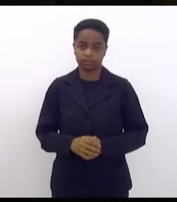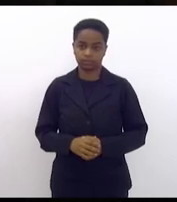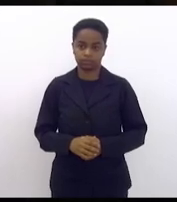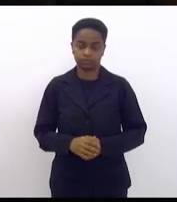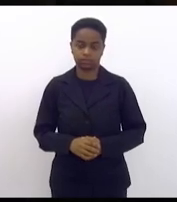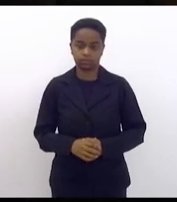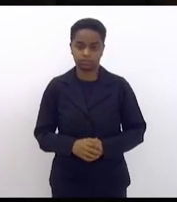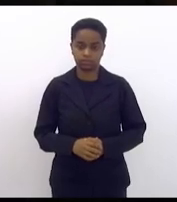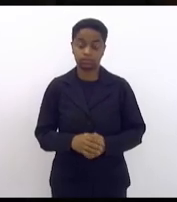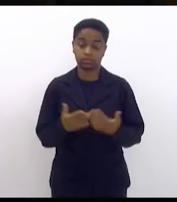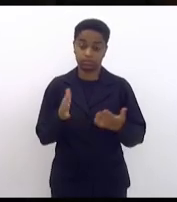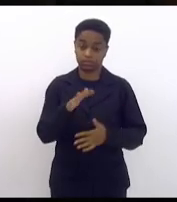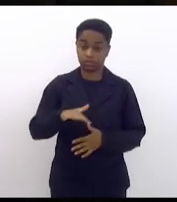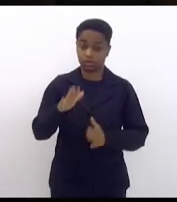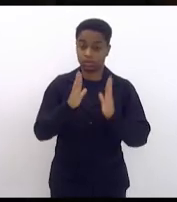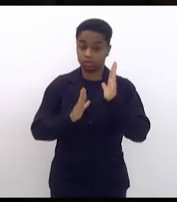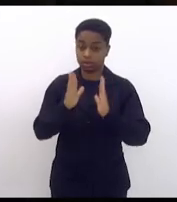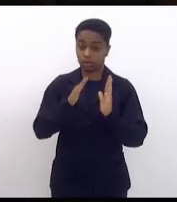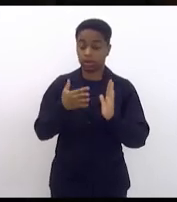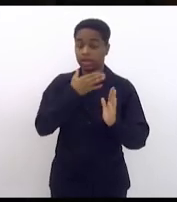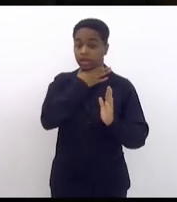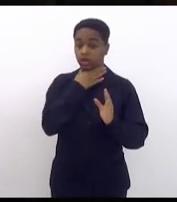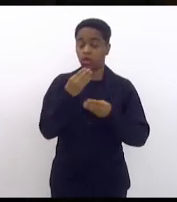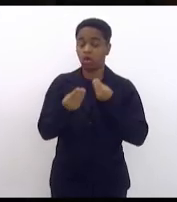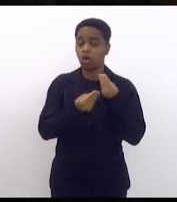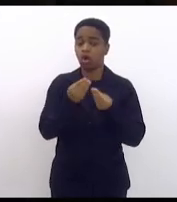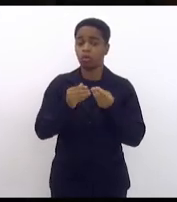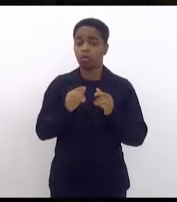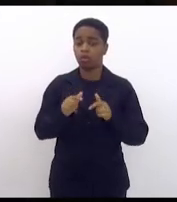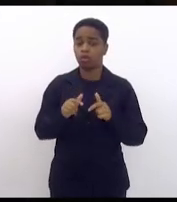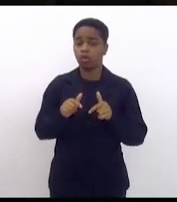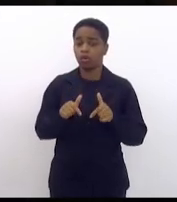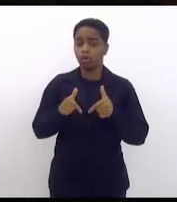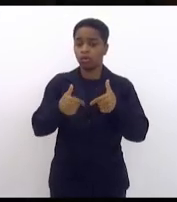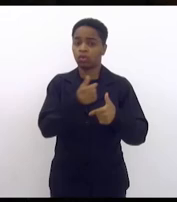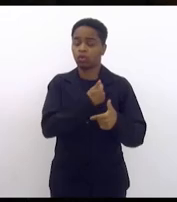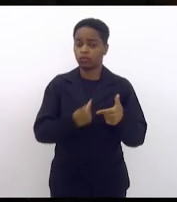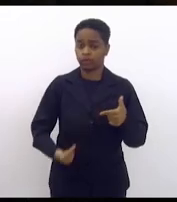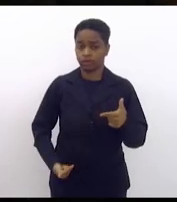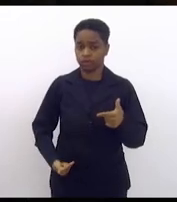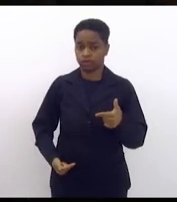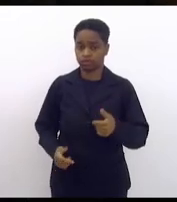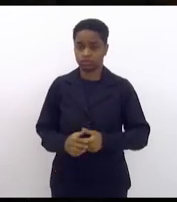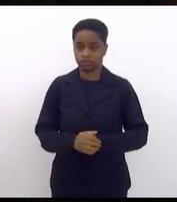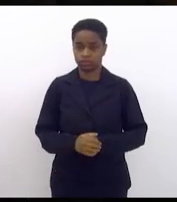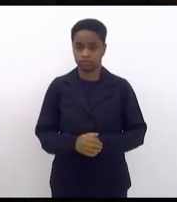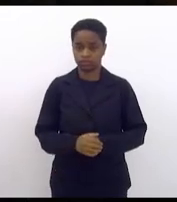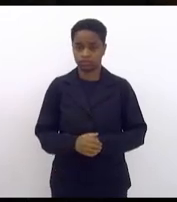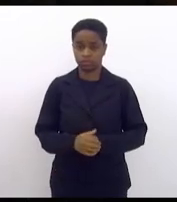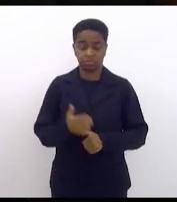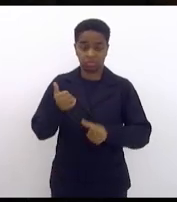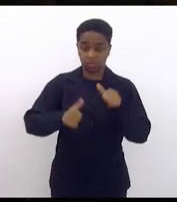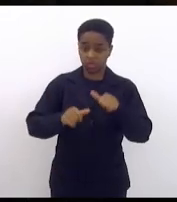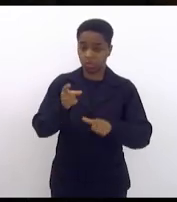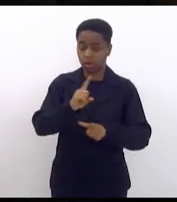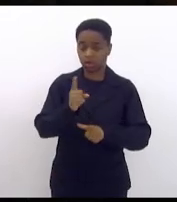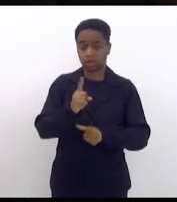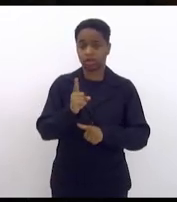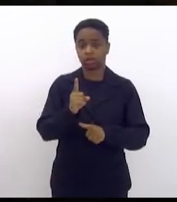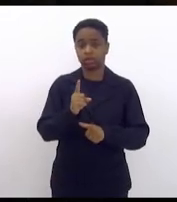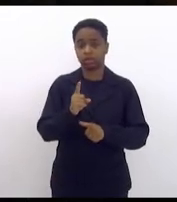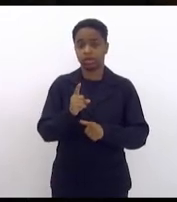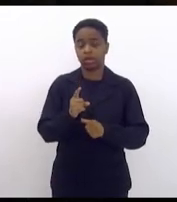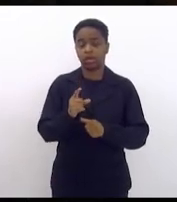Nesse cenário de crise, como é que o governo está se comportando? Não revê subsídios, não